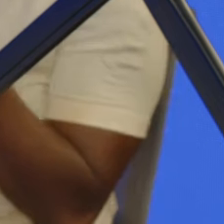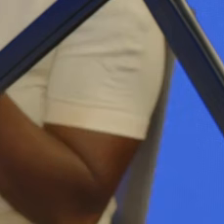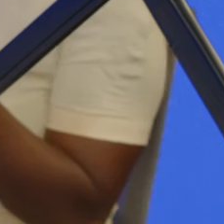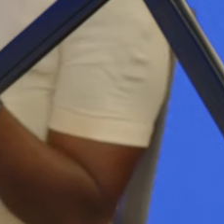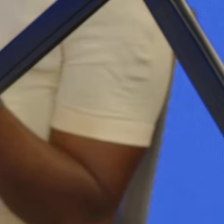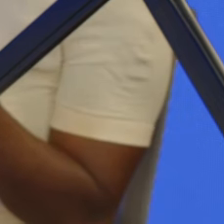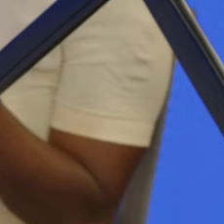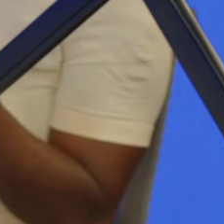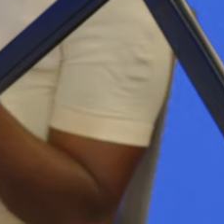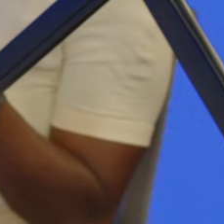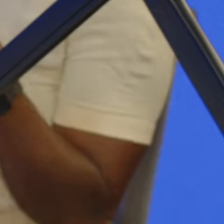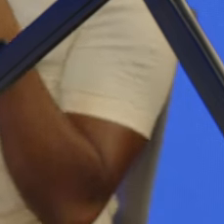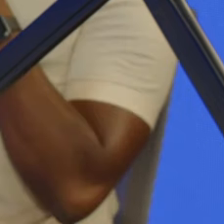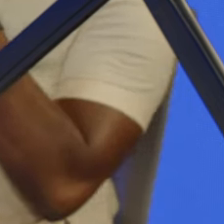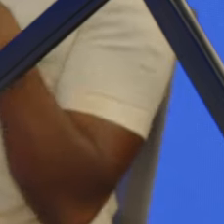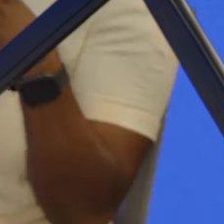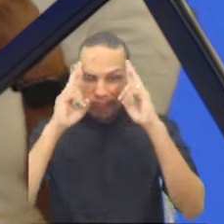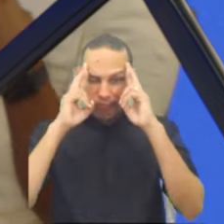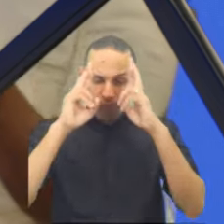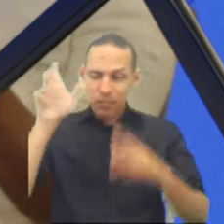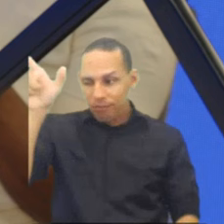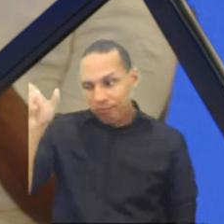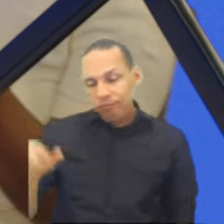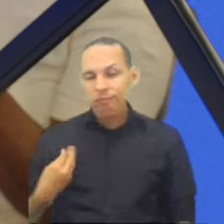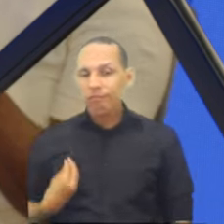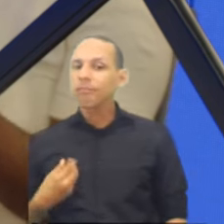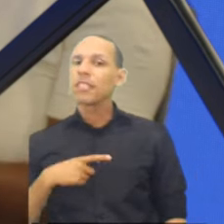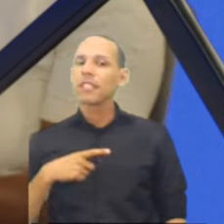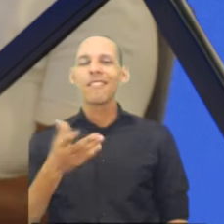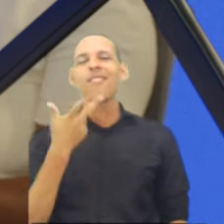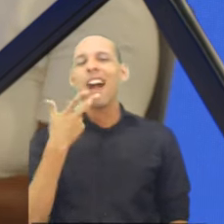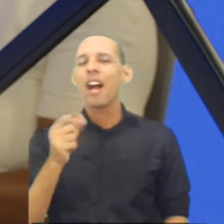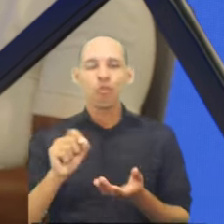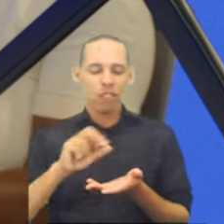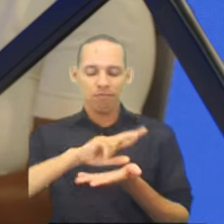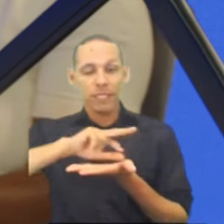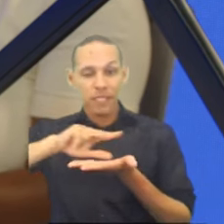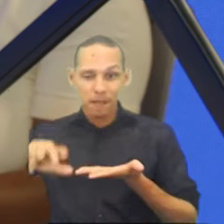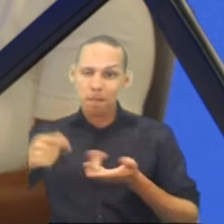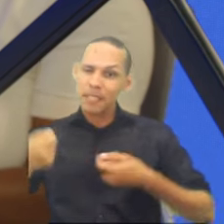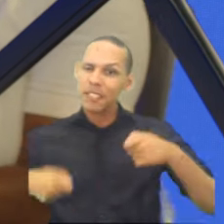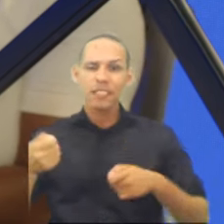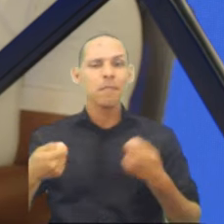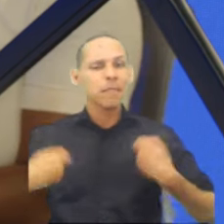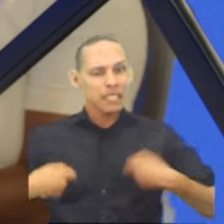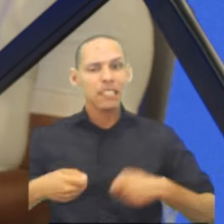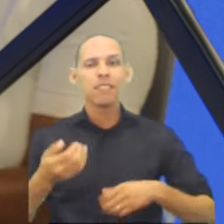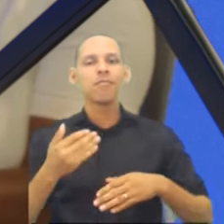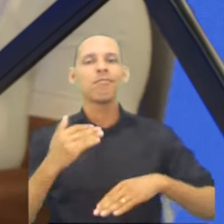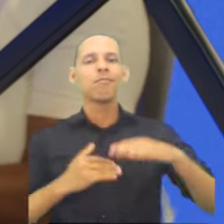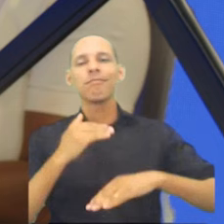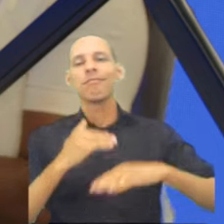acho que esse é o grande ponto é o respeito à existência do outro aí quando você fala diversidade tem que ter Equidade